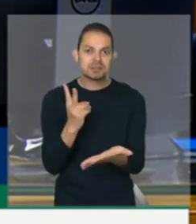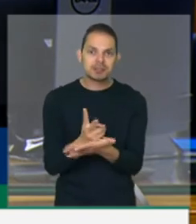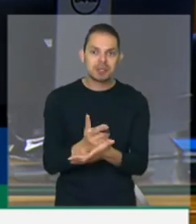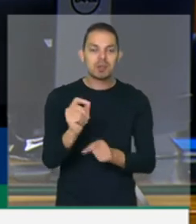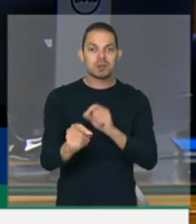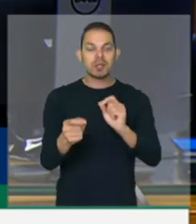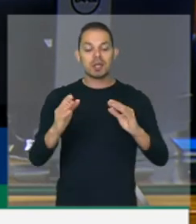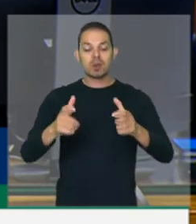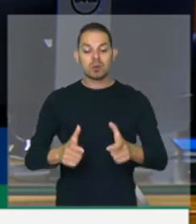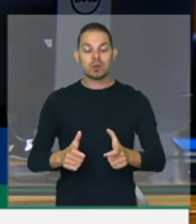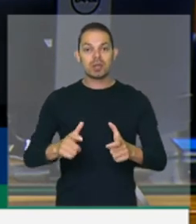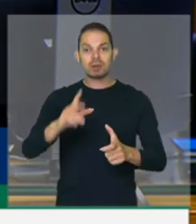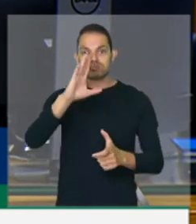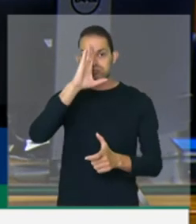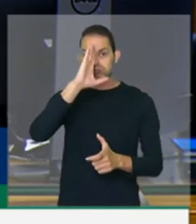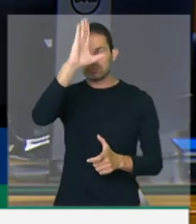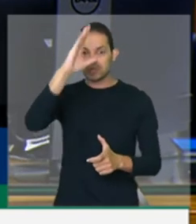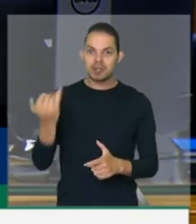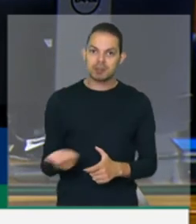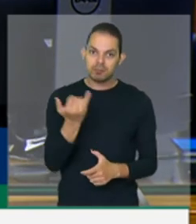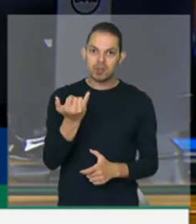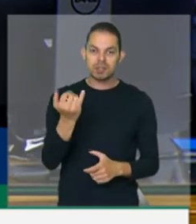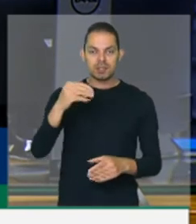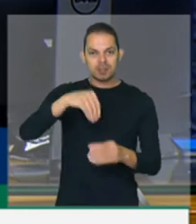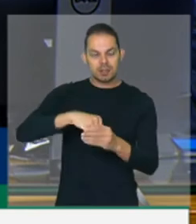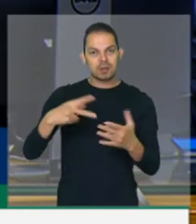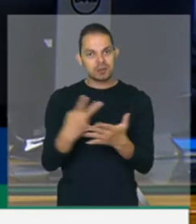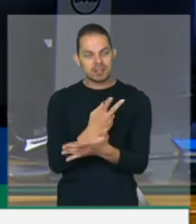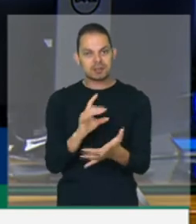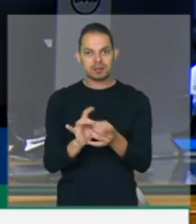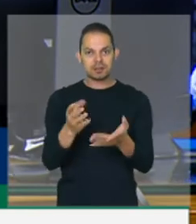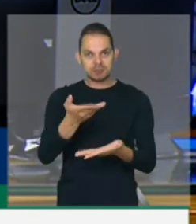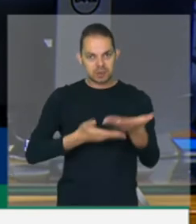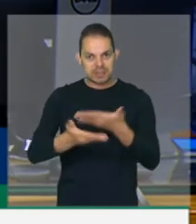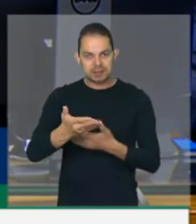casa vital e pulsante da democracia. Muito obrigado.